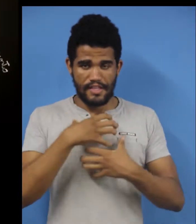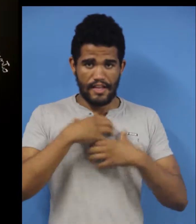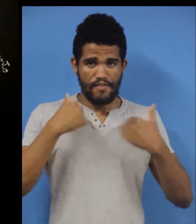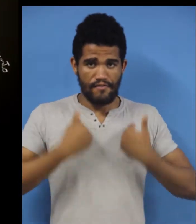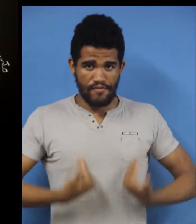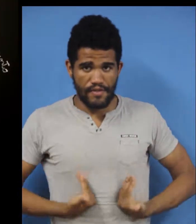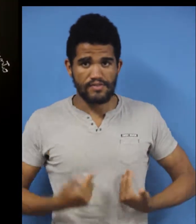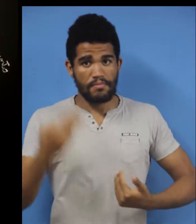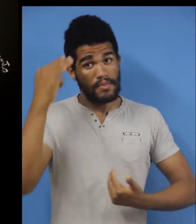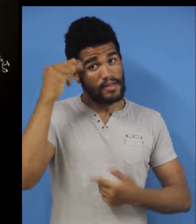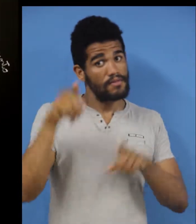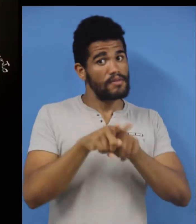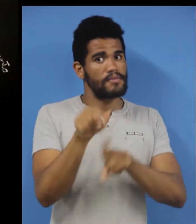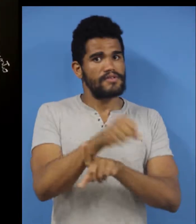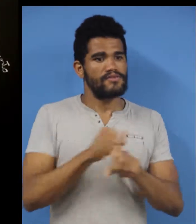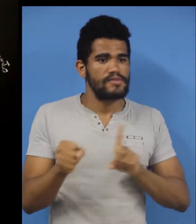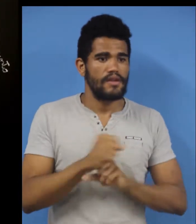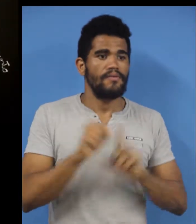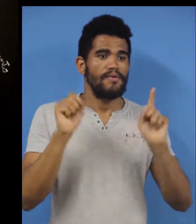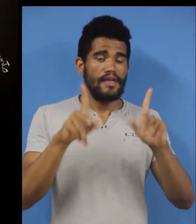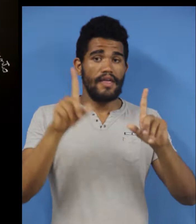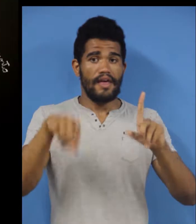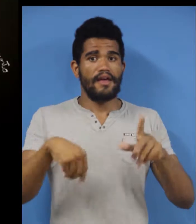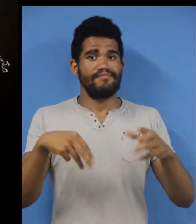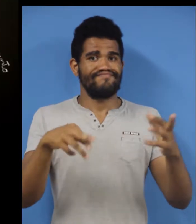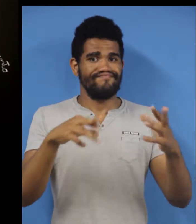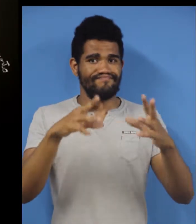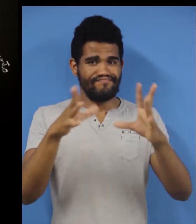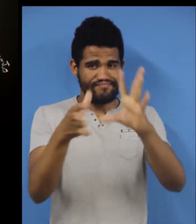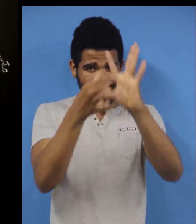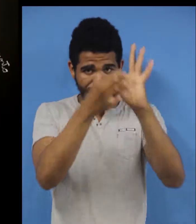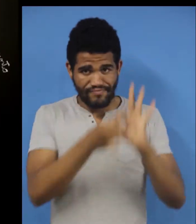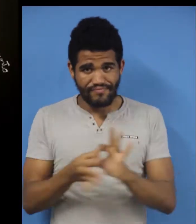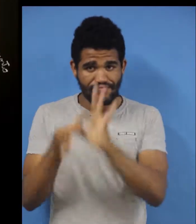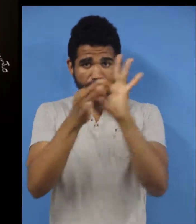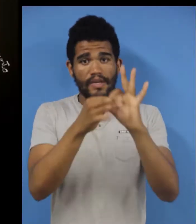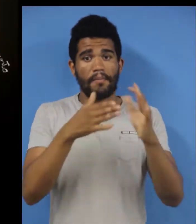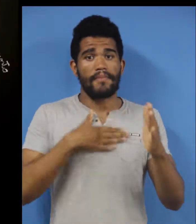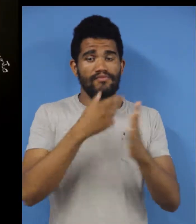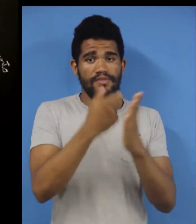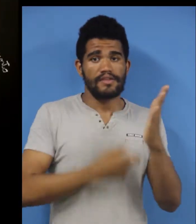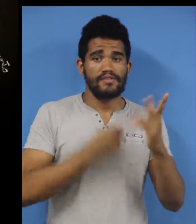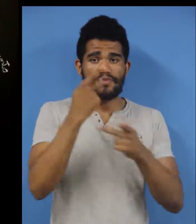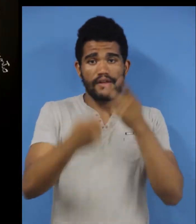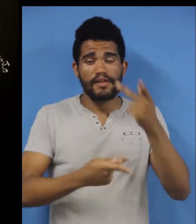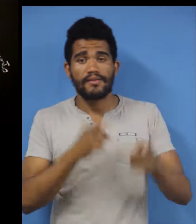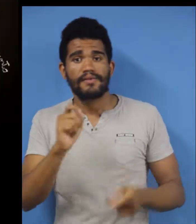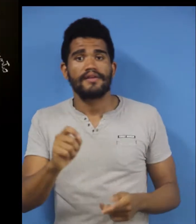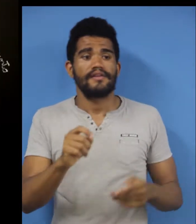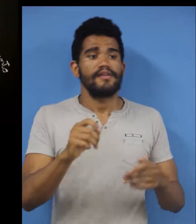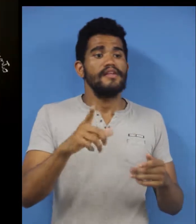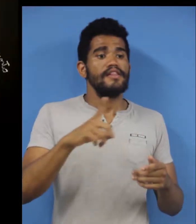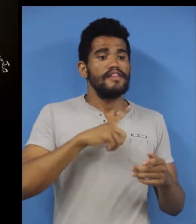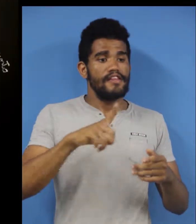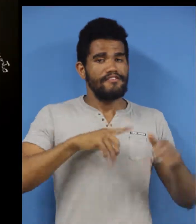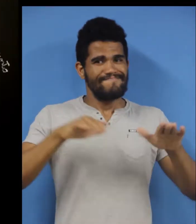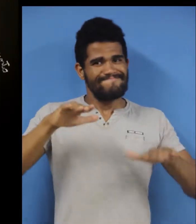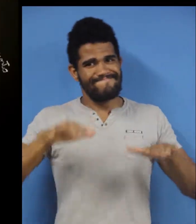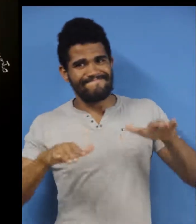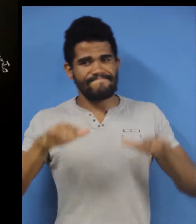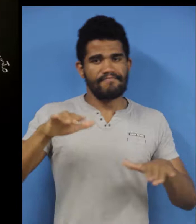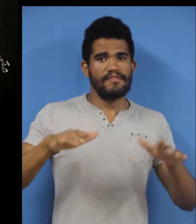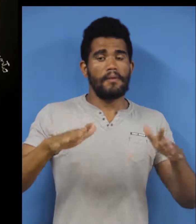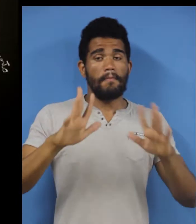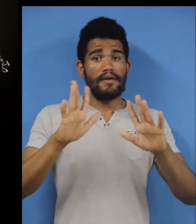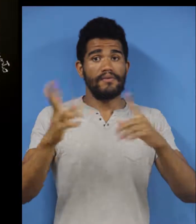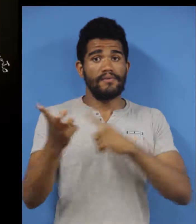físico, mental e social. Então, é um conjunto nisso. E no meu texto eu quis dizer que falei da questão do desequilíbrio